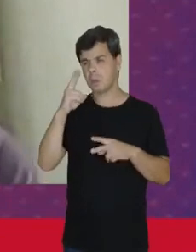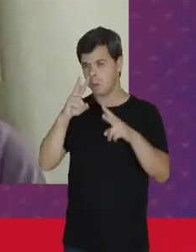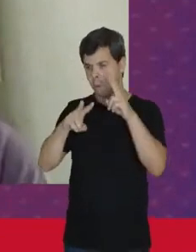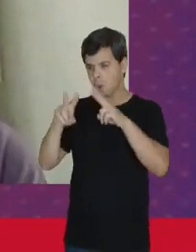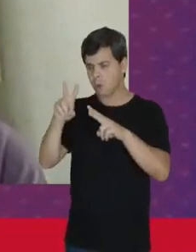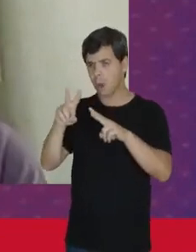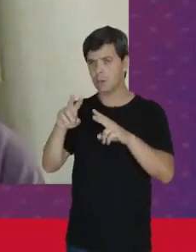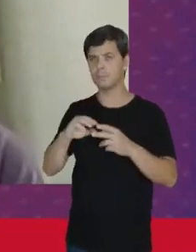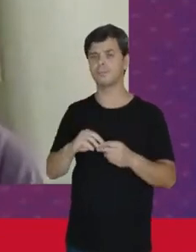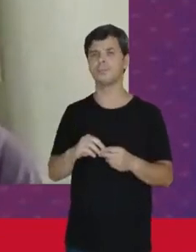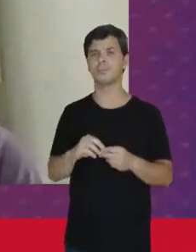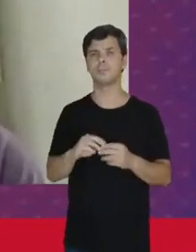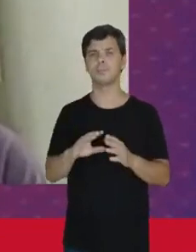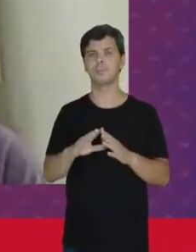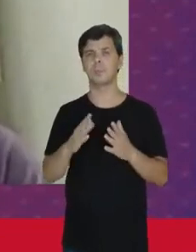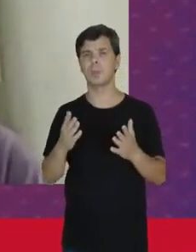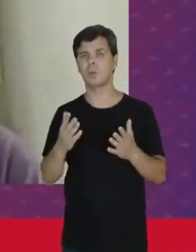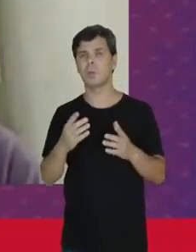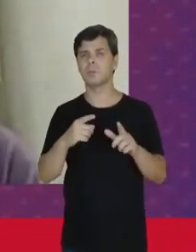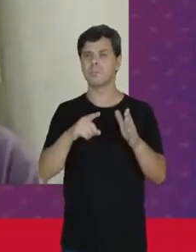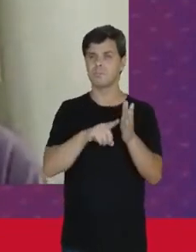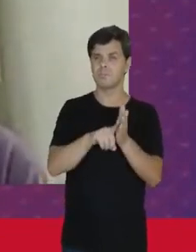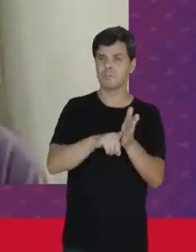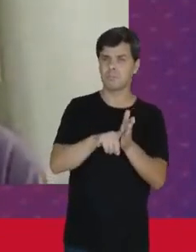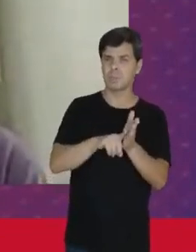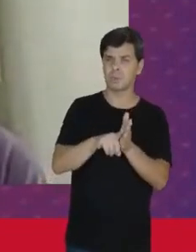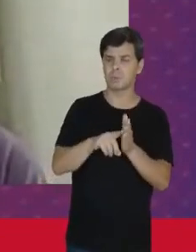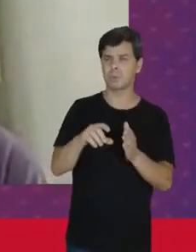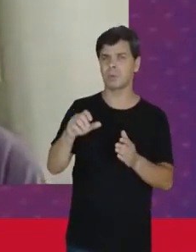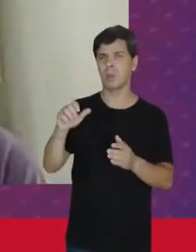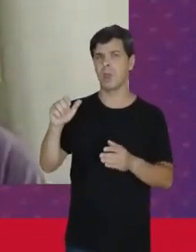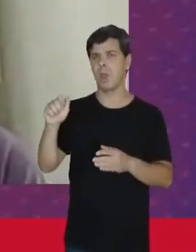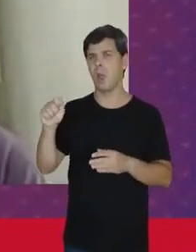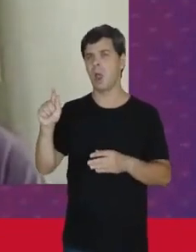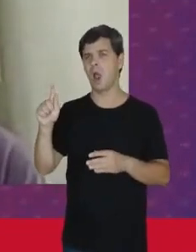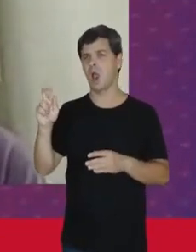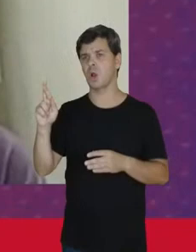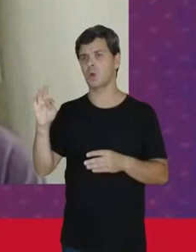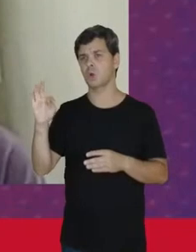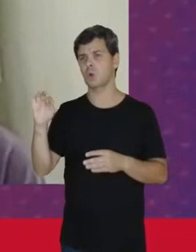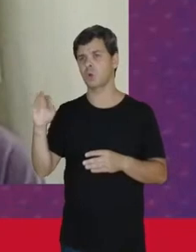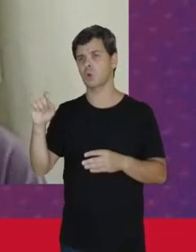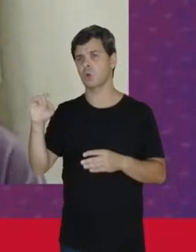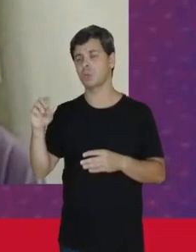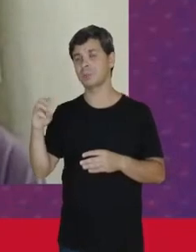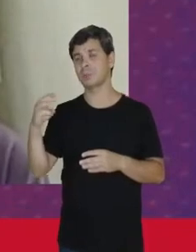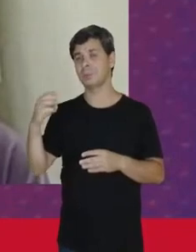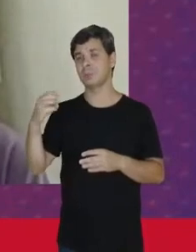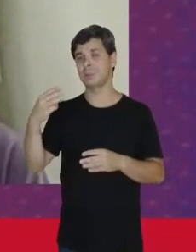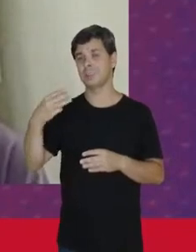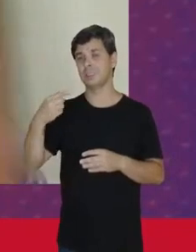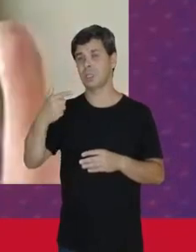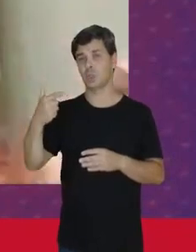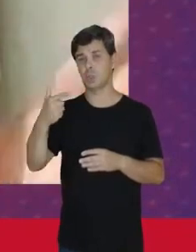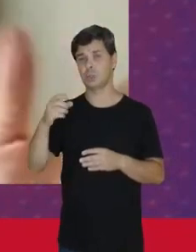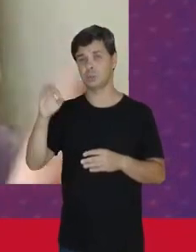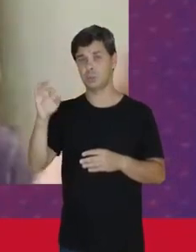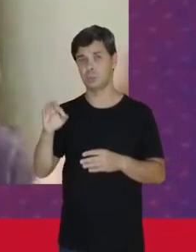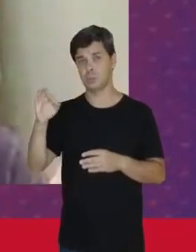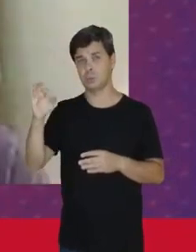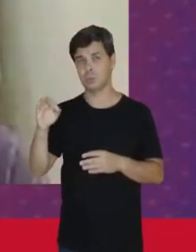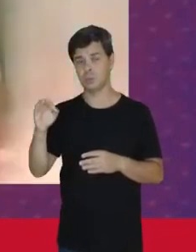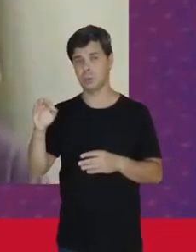nesse sentido. E aí, alguns dados, né, que dos agrotóxicos que são aplicados, 32%, né,